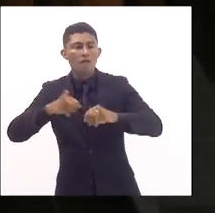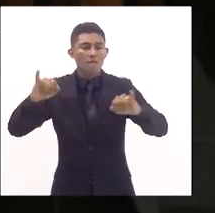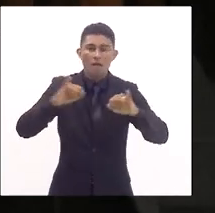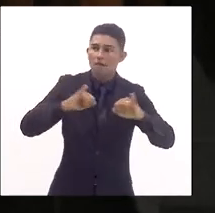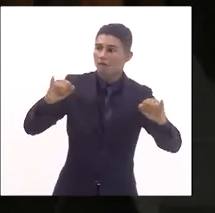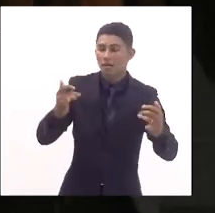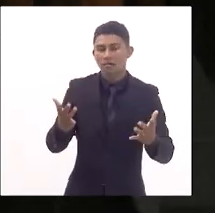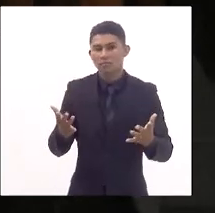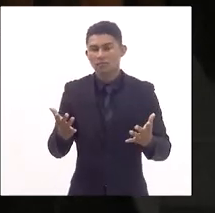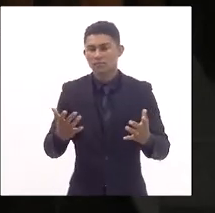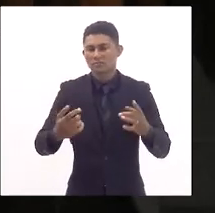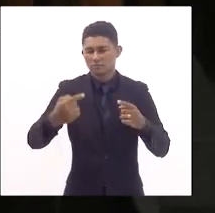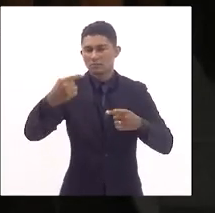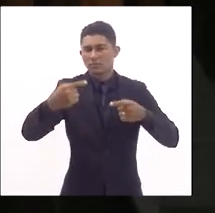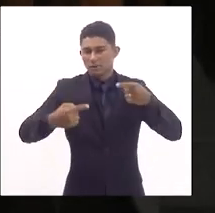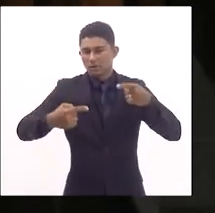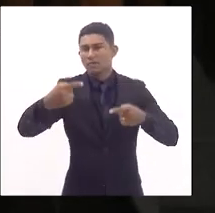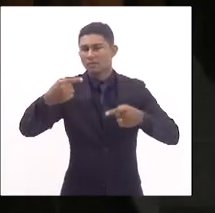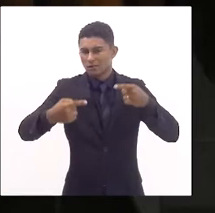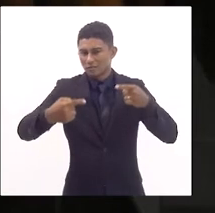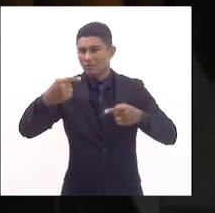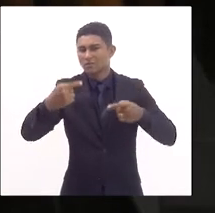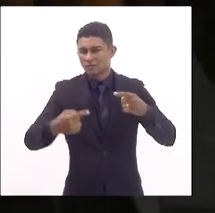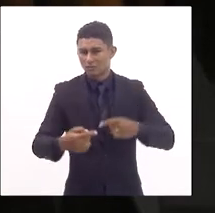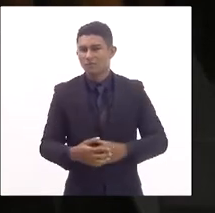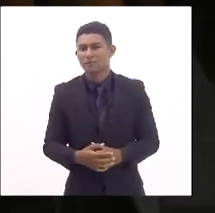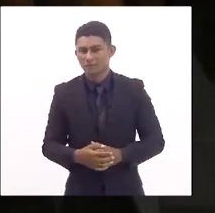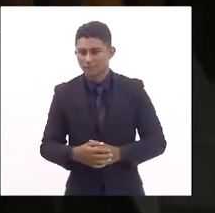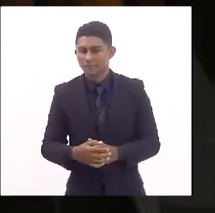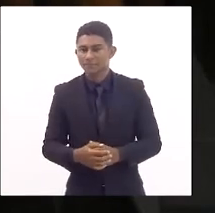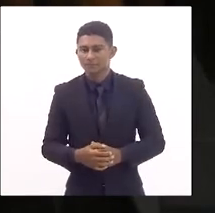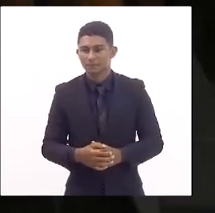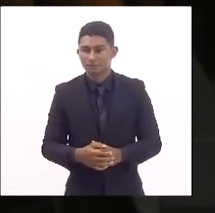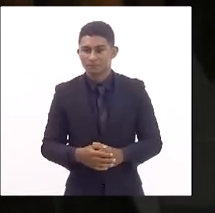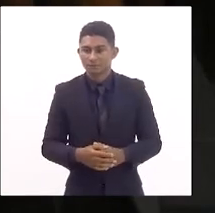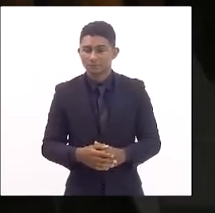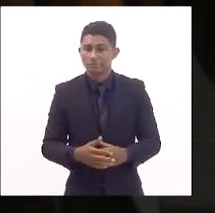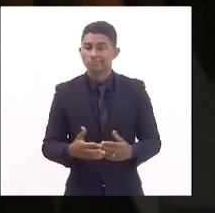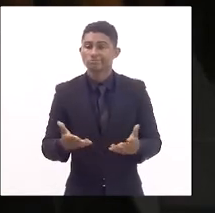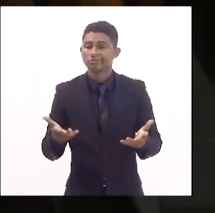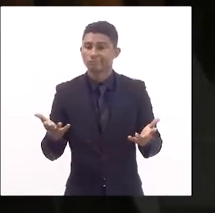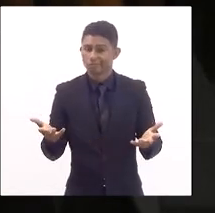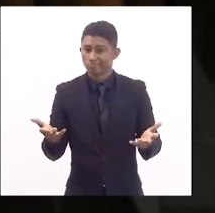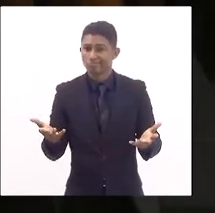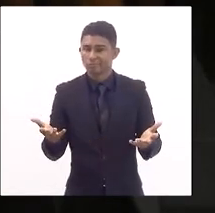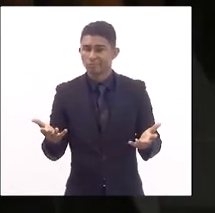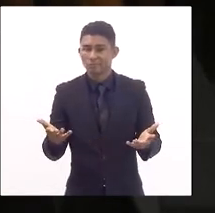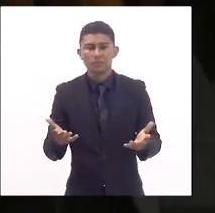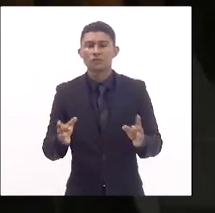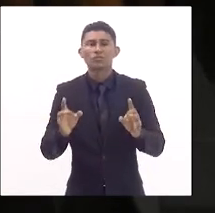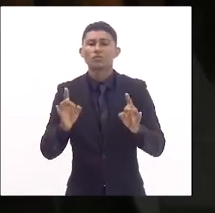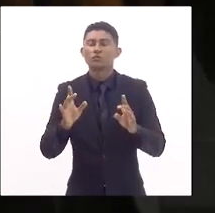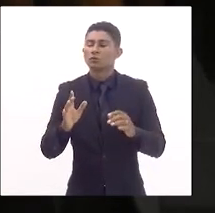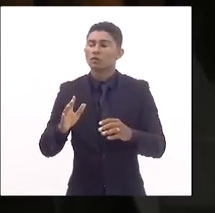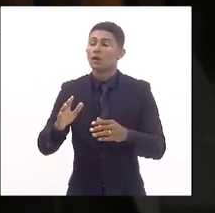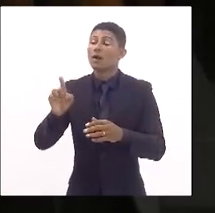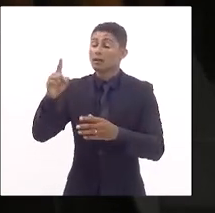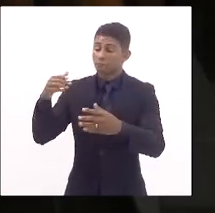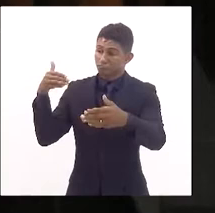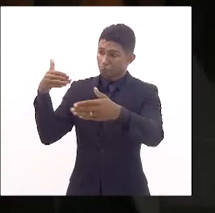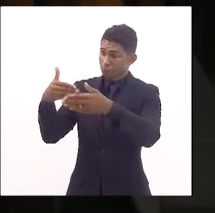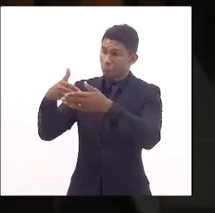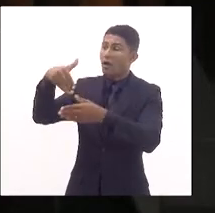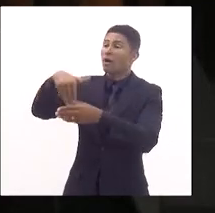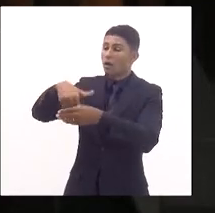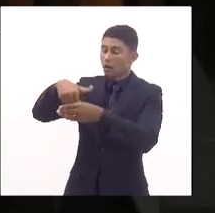o político e aí com a conotação só eleitoral e não